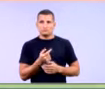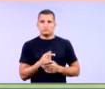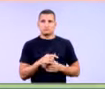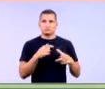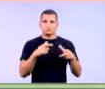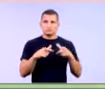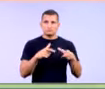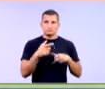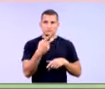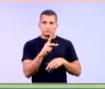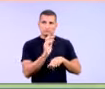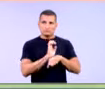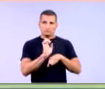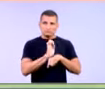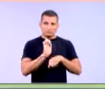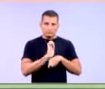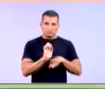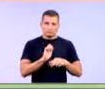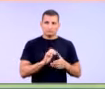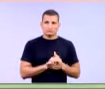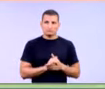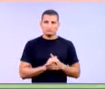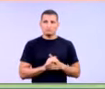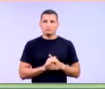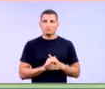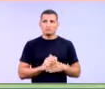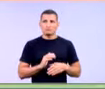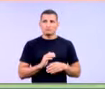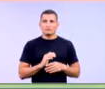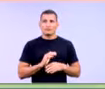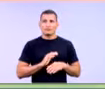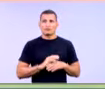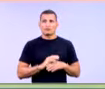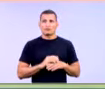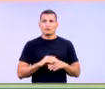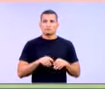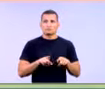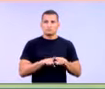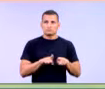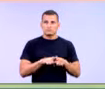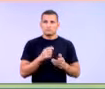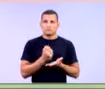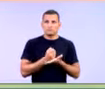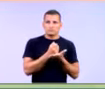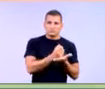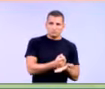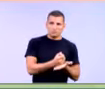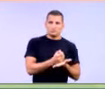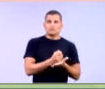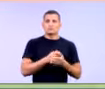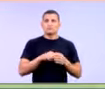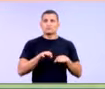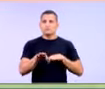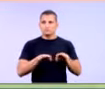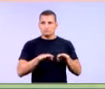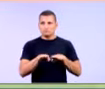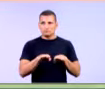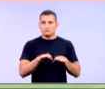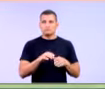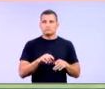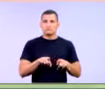do estagiário, além de fornecer auxílio transporte e